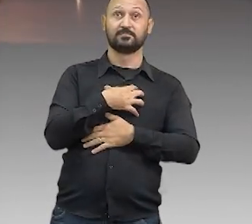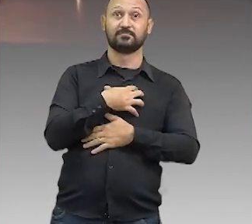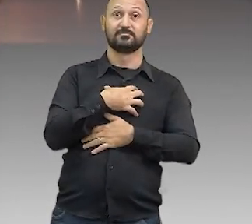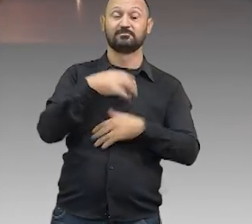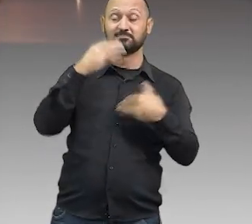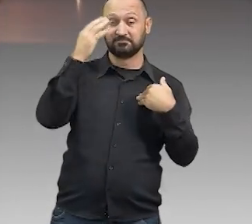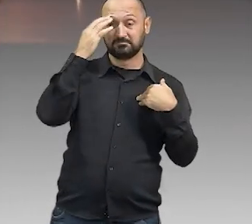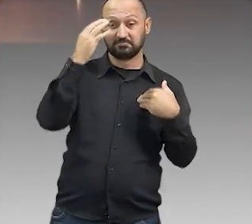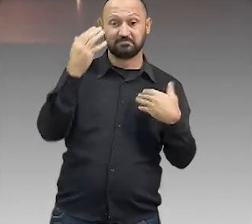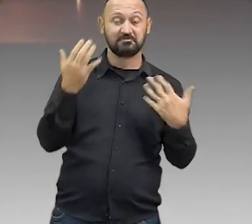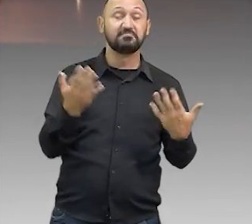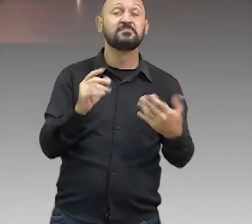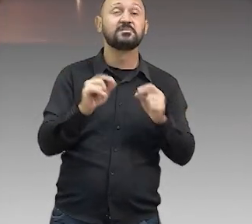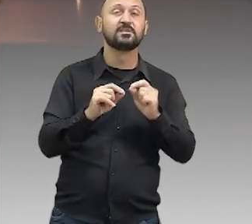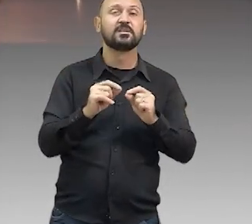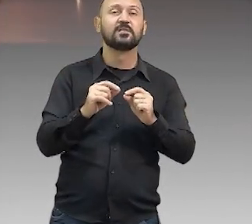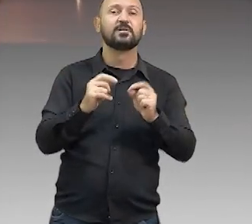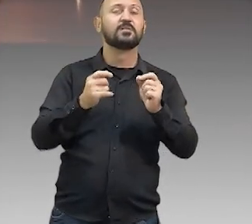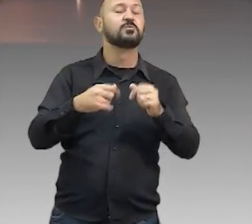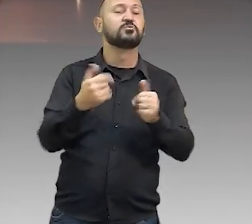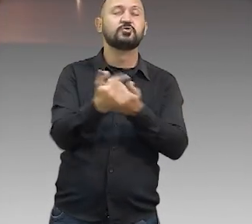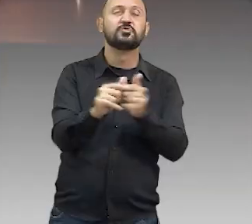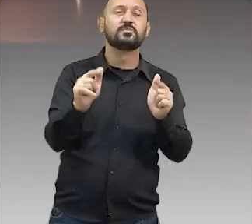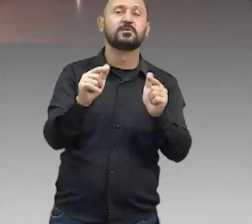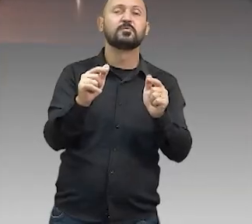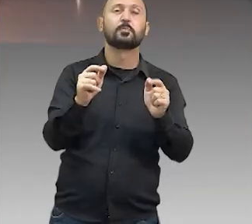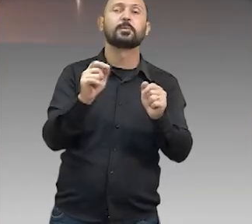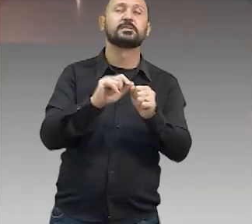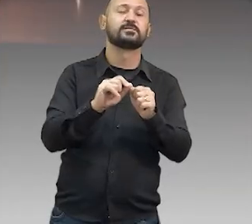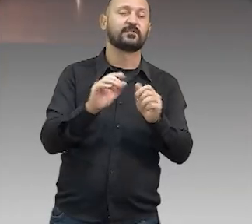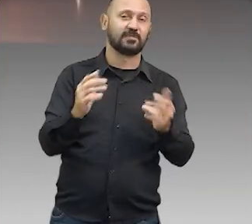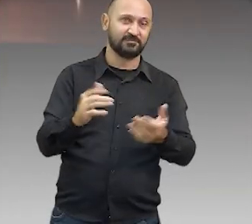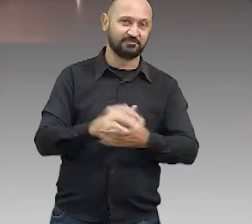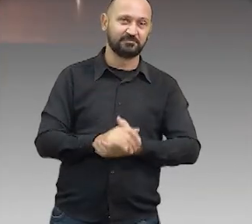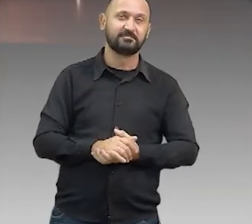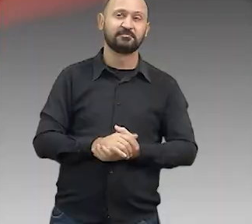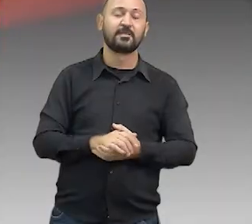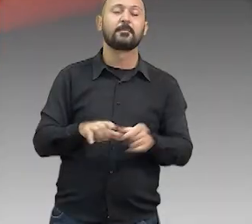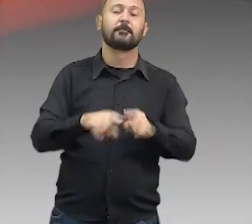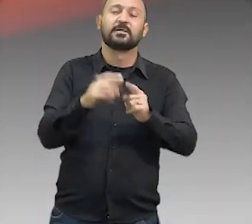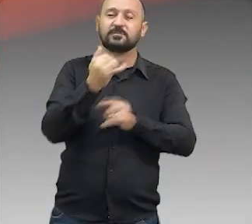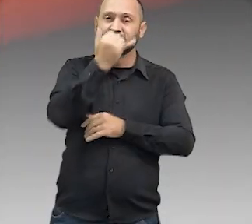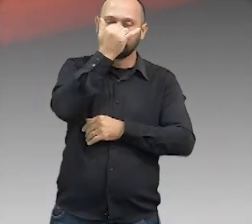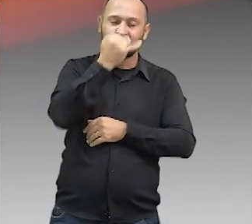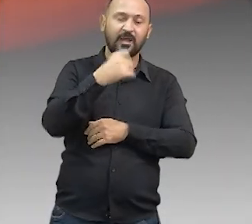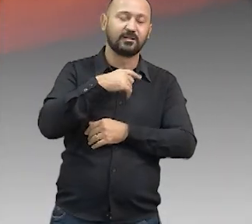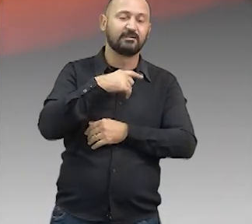que não deveria precisar ser feito, mas infelizmente